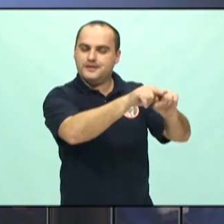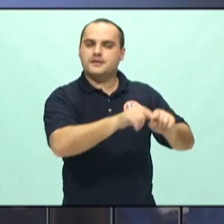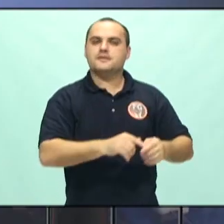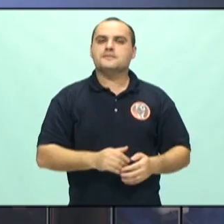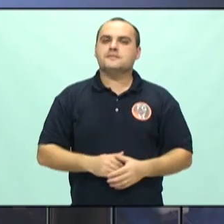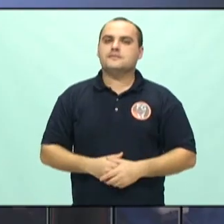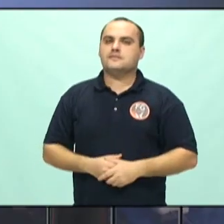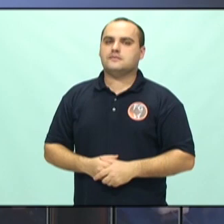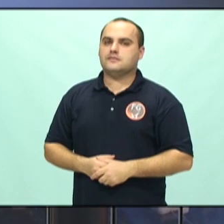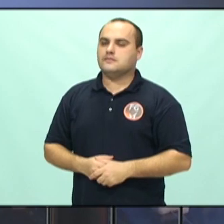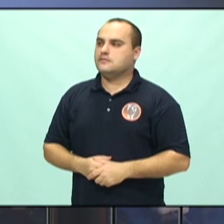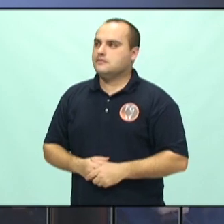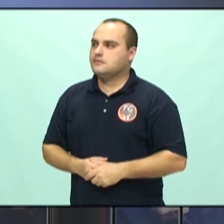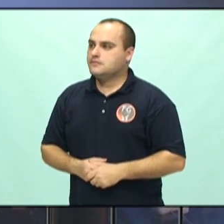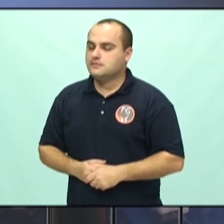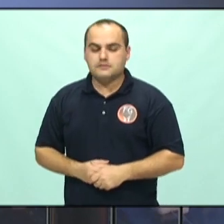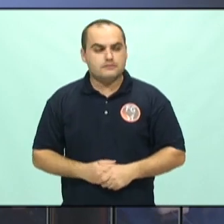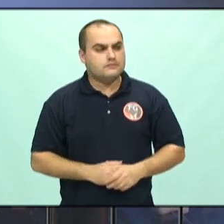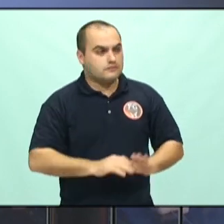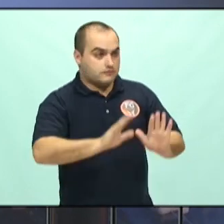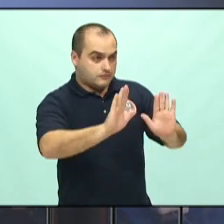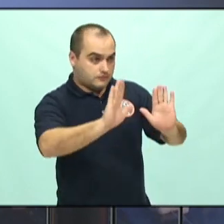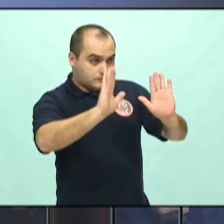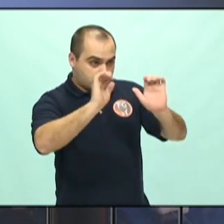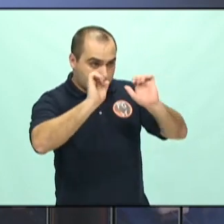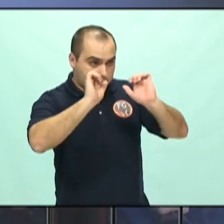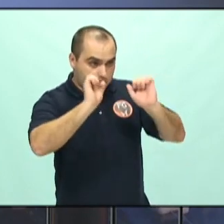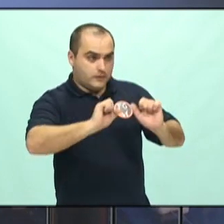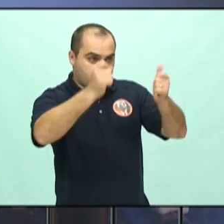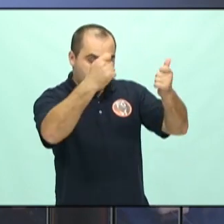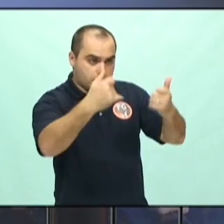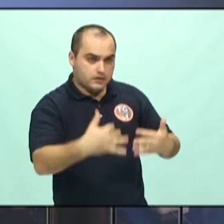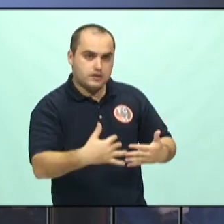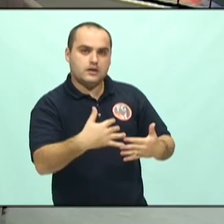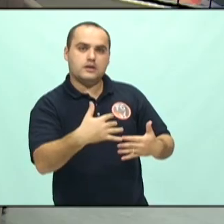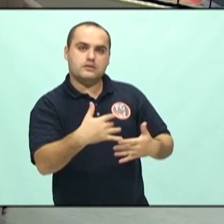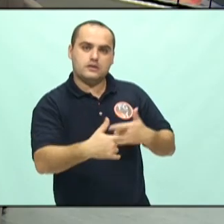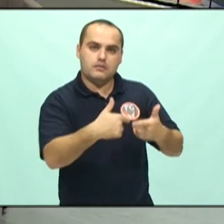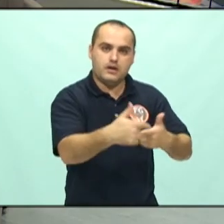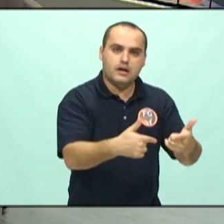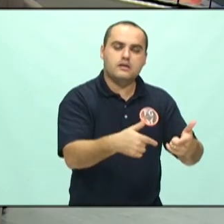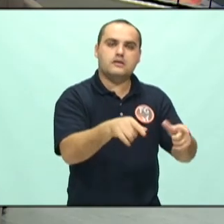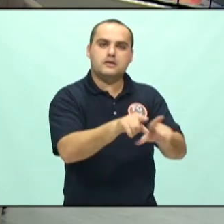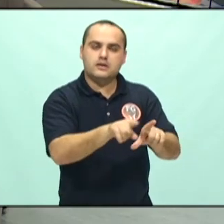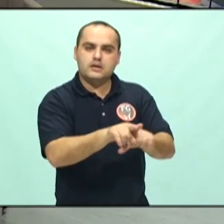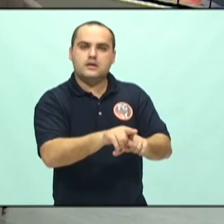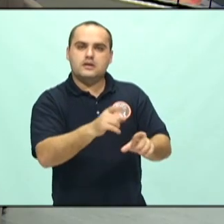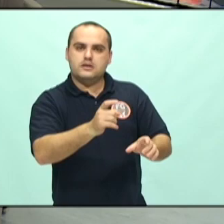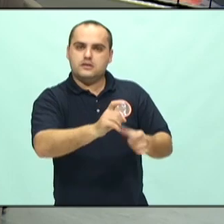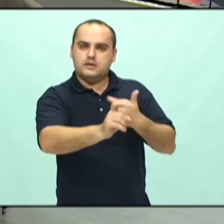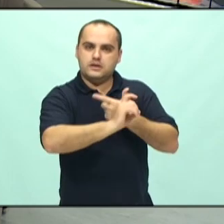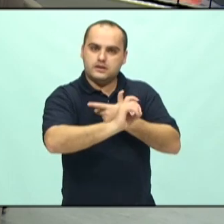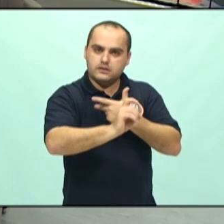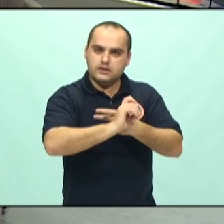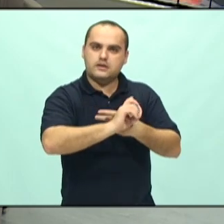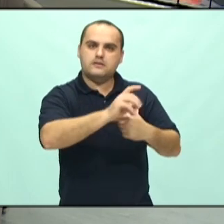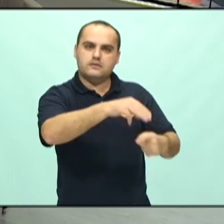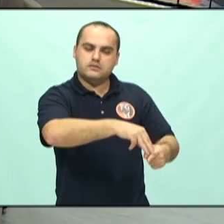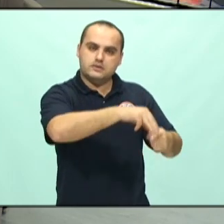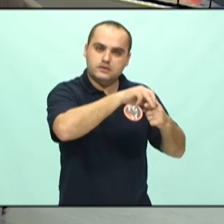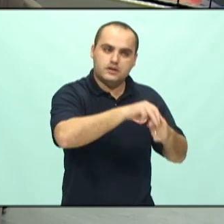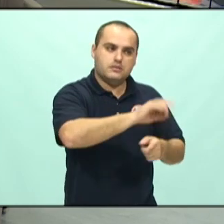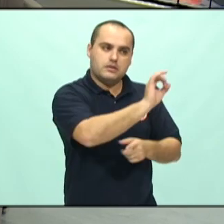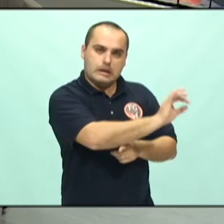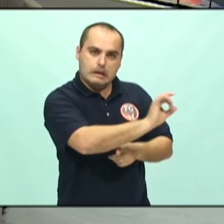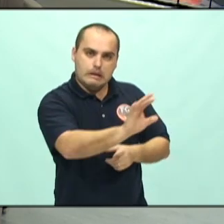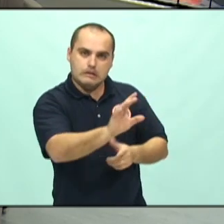respeito das demandas e do diálogo com o Poder Executivo dos municípios atendidos